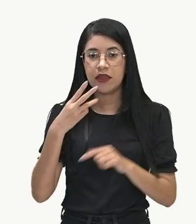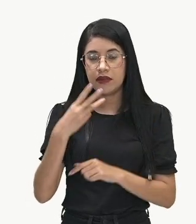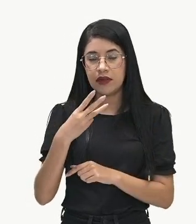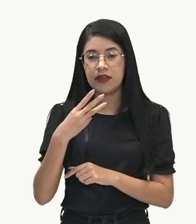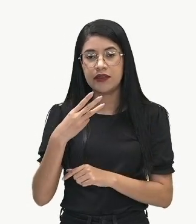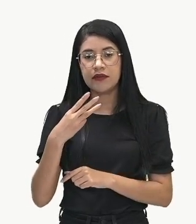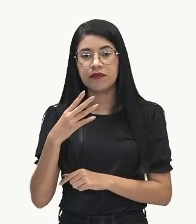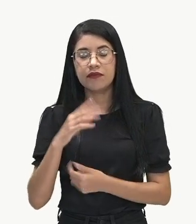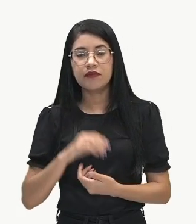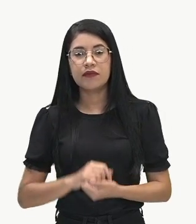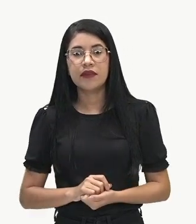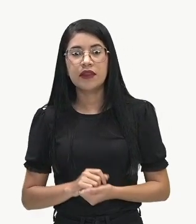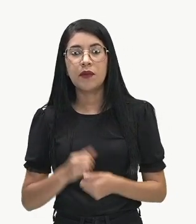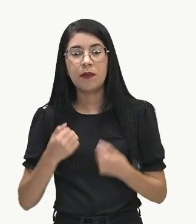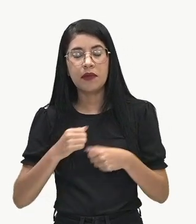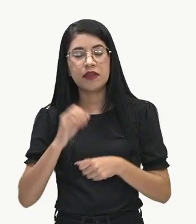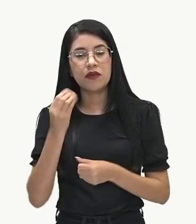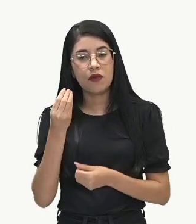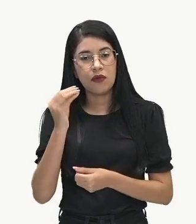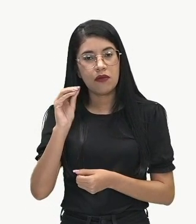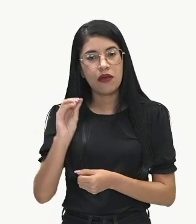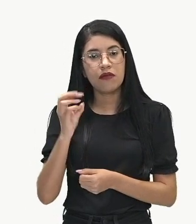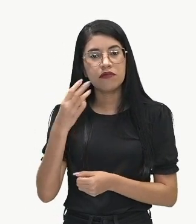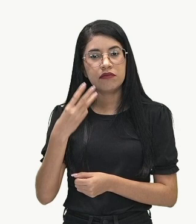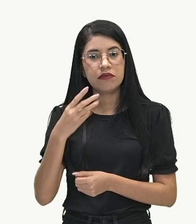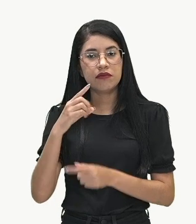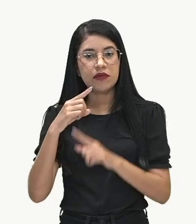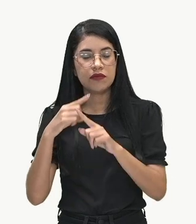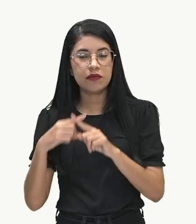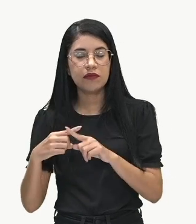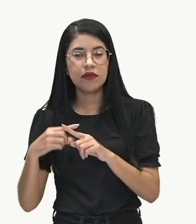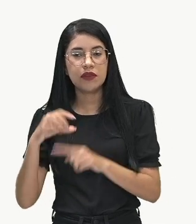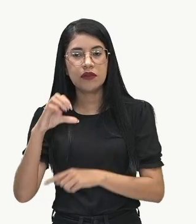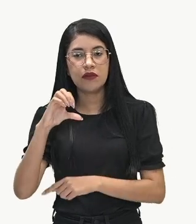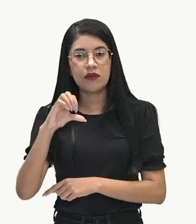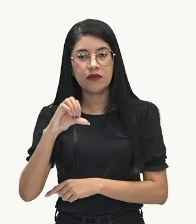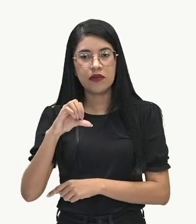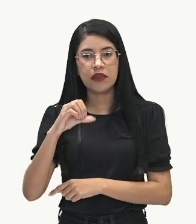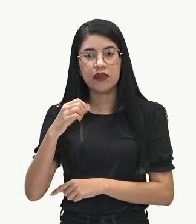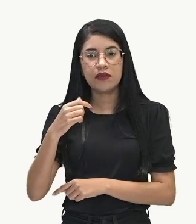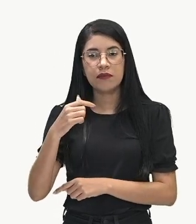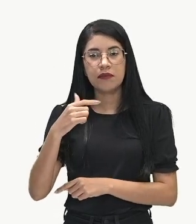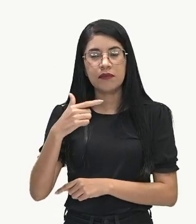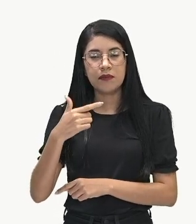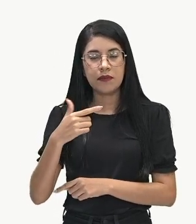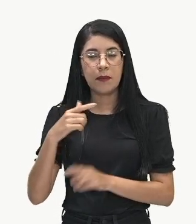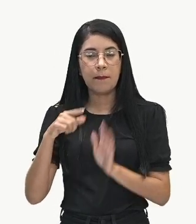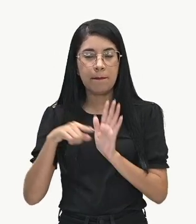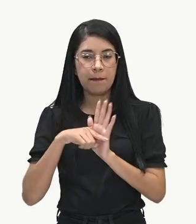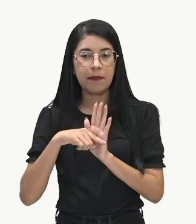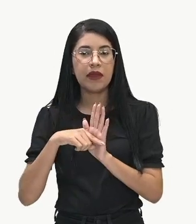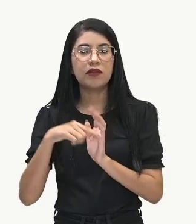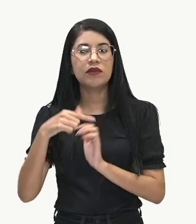isso aqui. Então aqui vai ser 92 menos